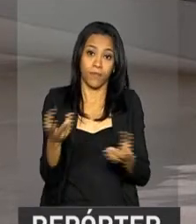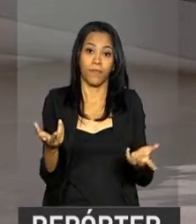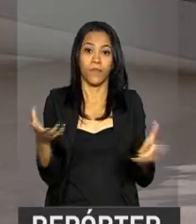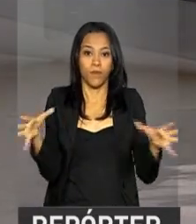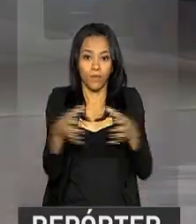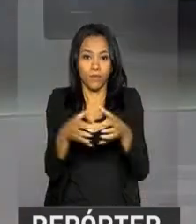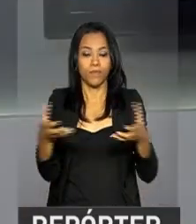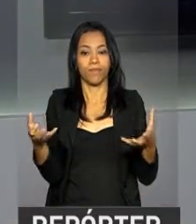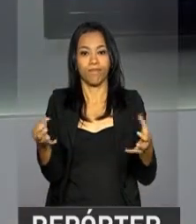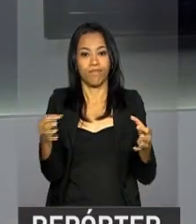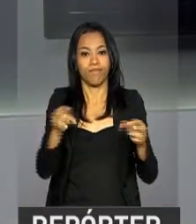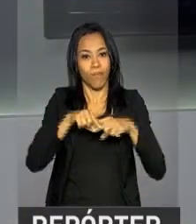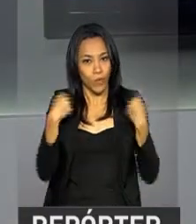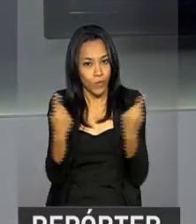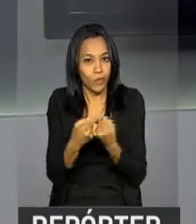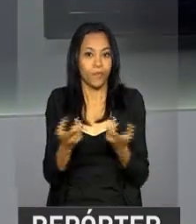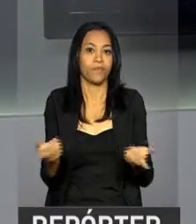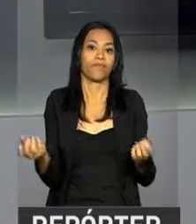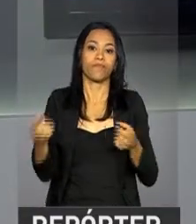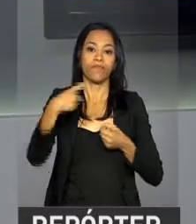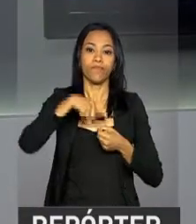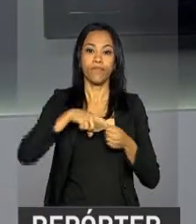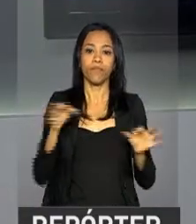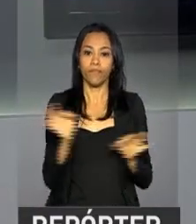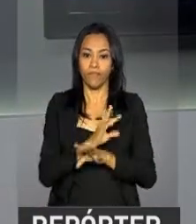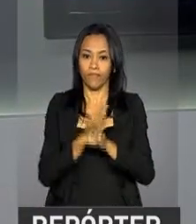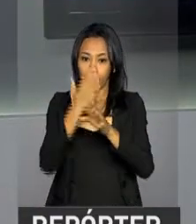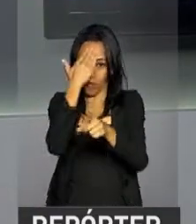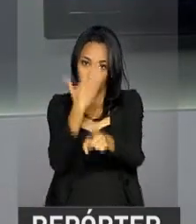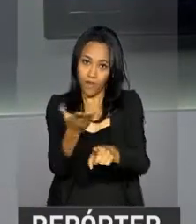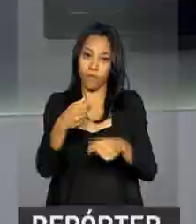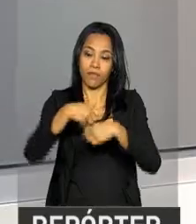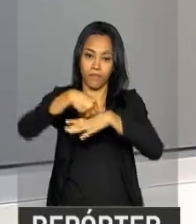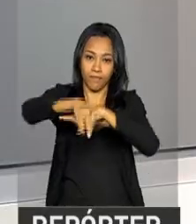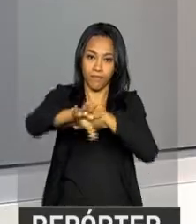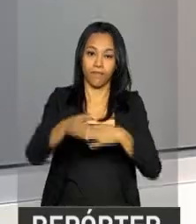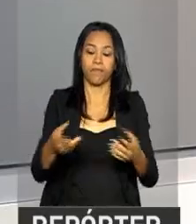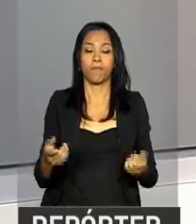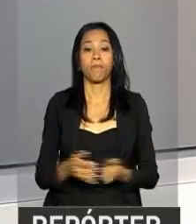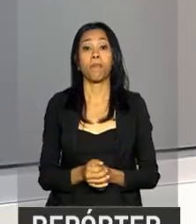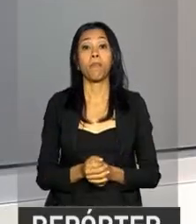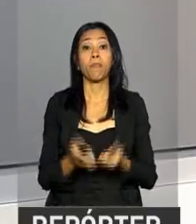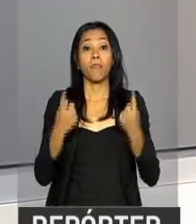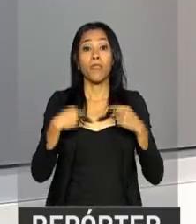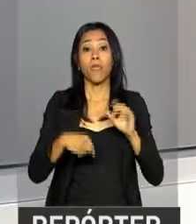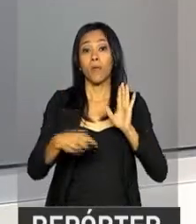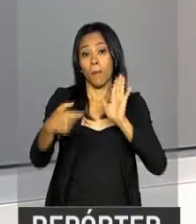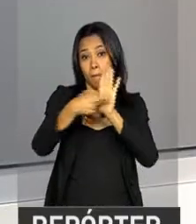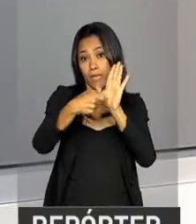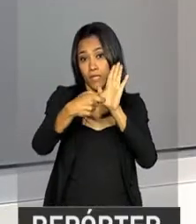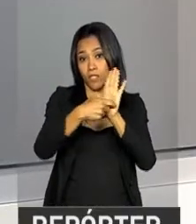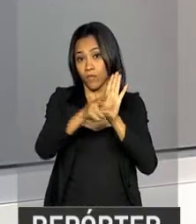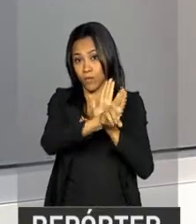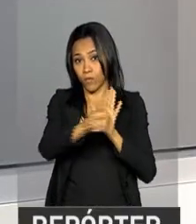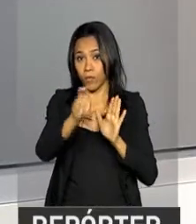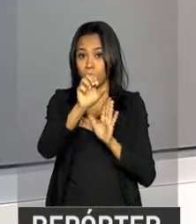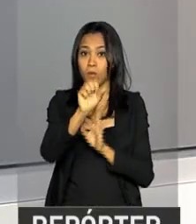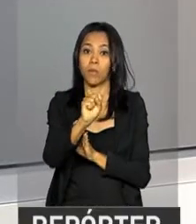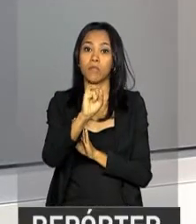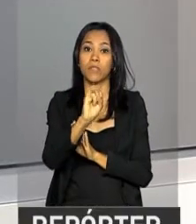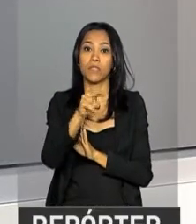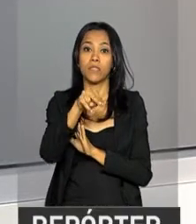você no estúdio pra isso muito obrigada hb pelas suas informações o aplicativo cine fácil está ajudando